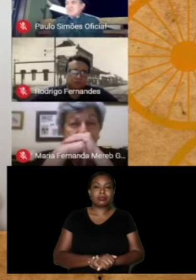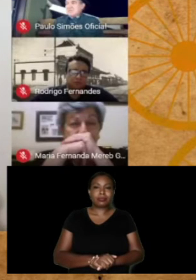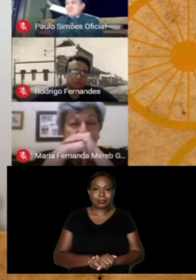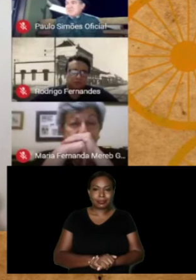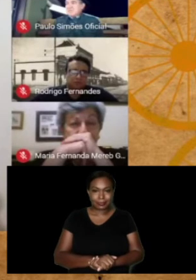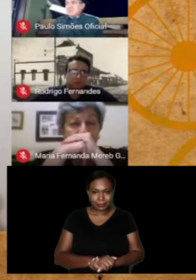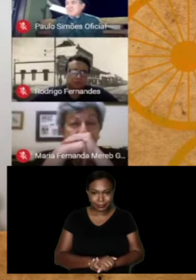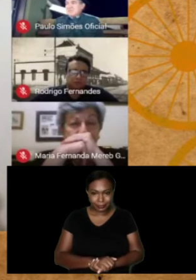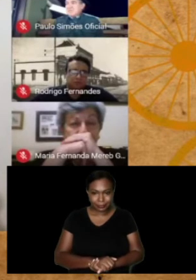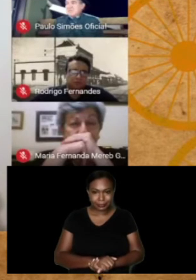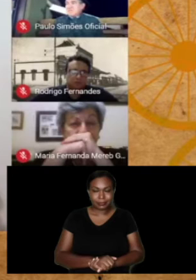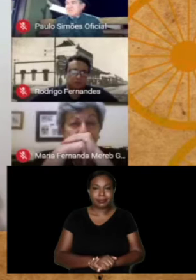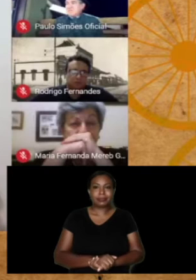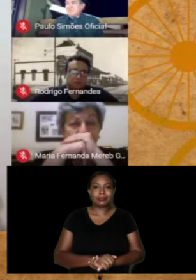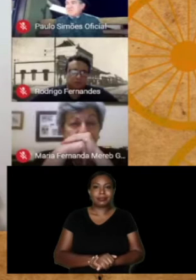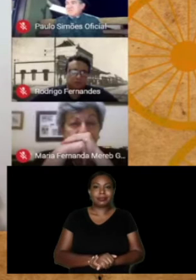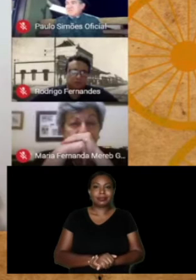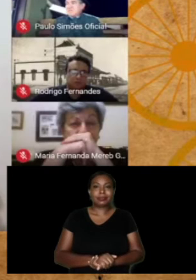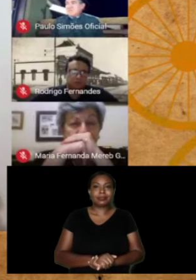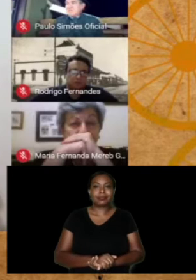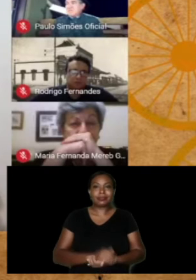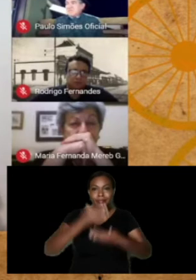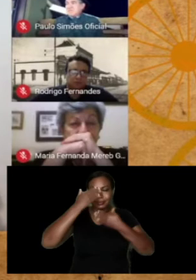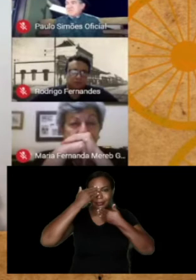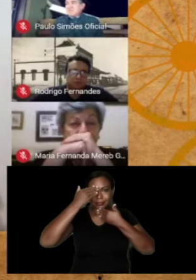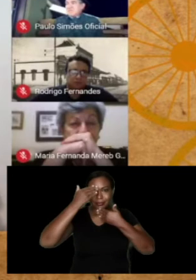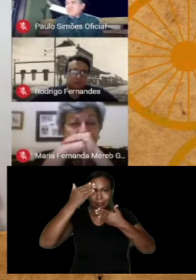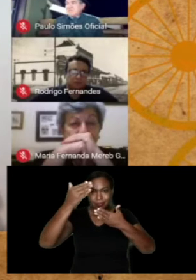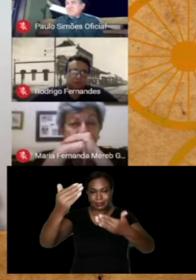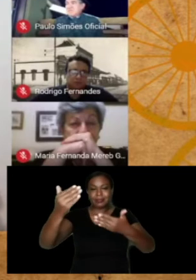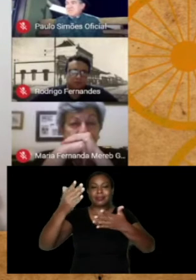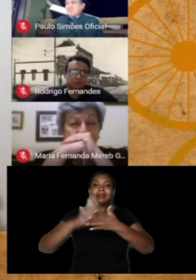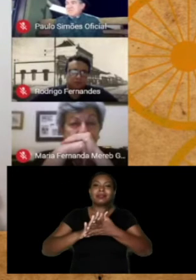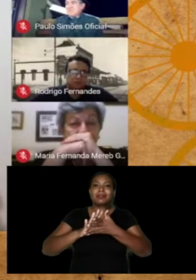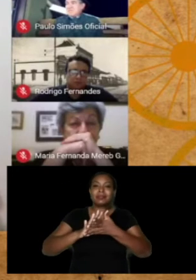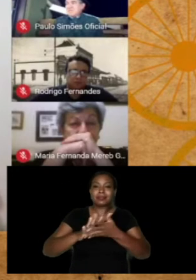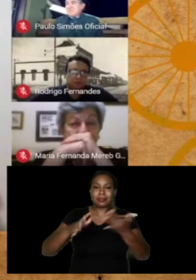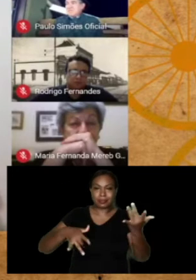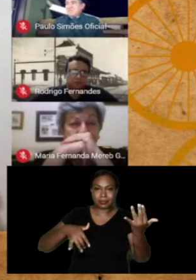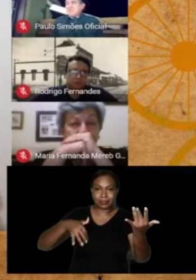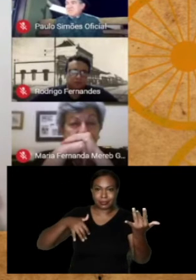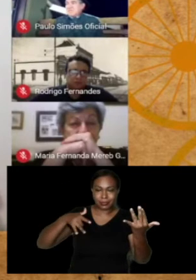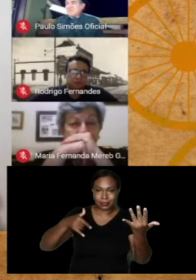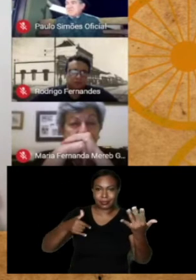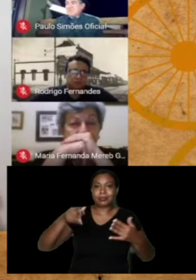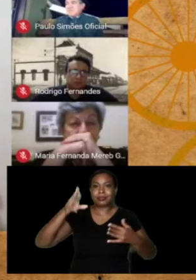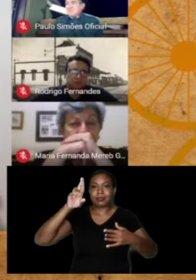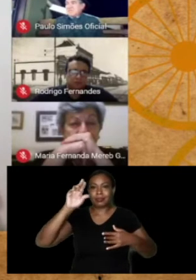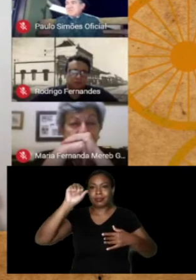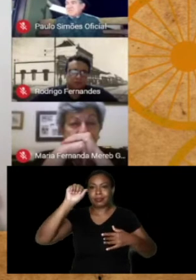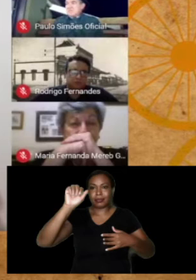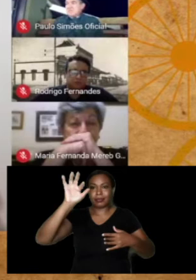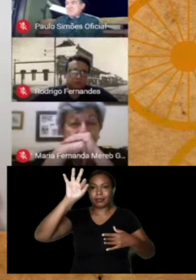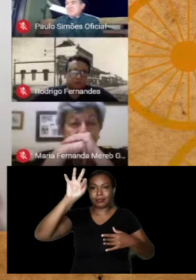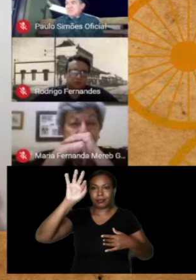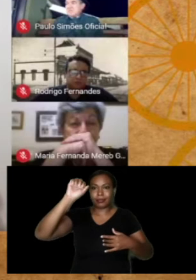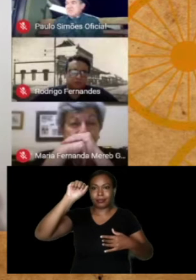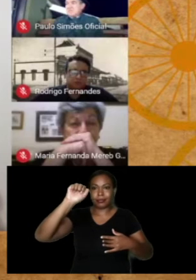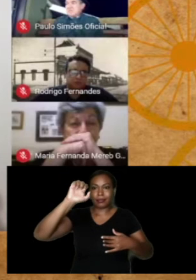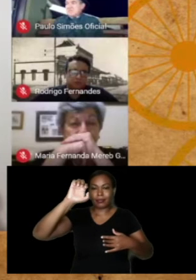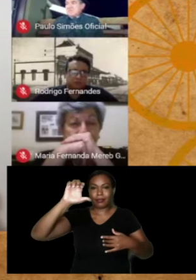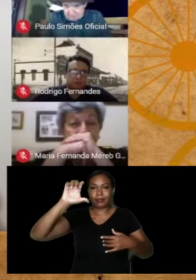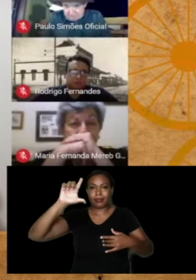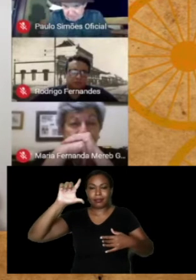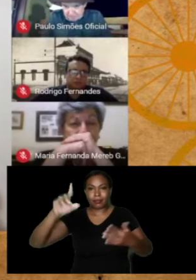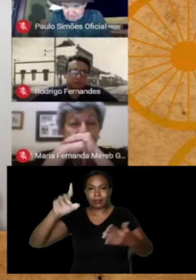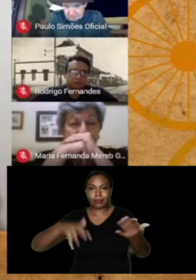Agradeço a participação do compositor, instrumentista e cantor Rafael Vital com a interpretação da